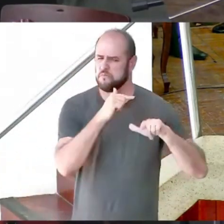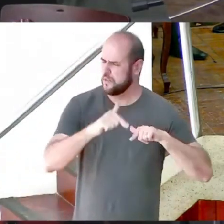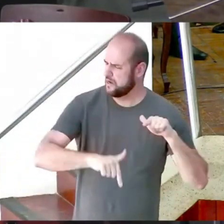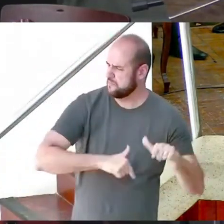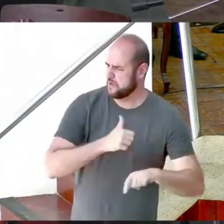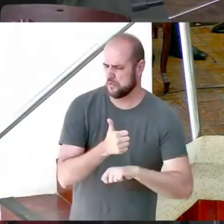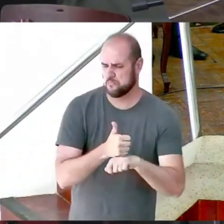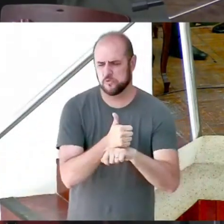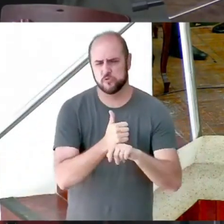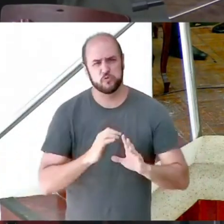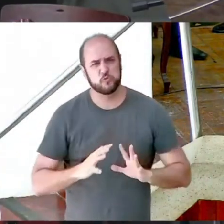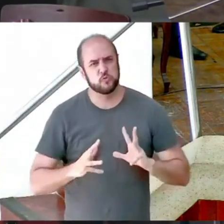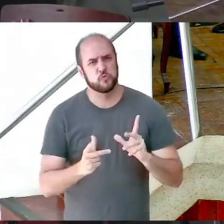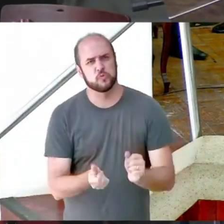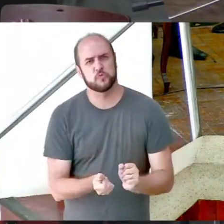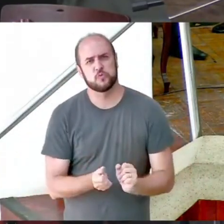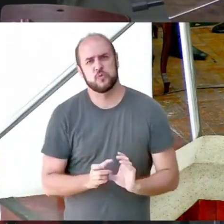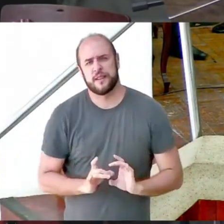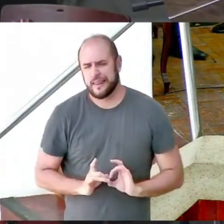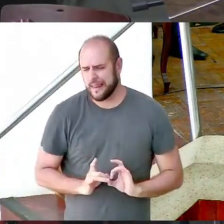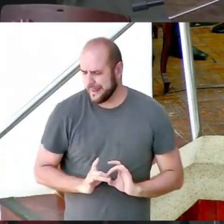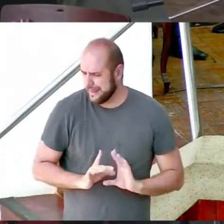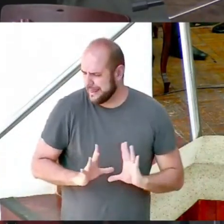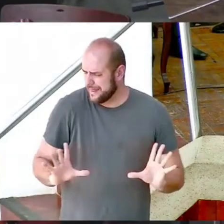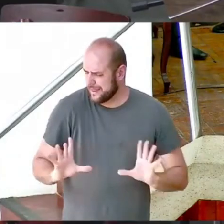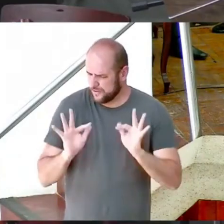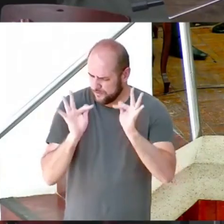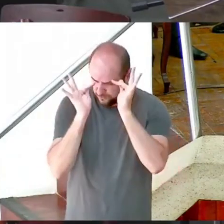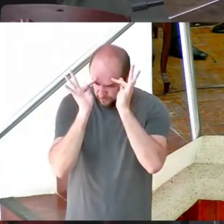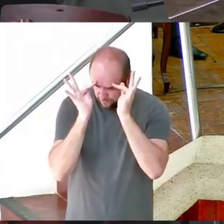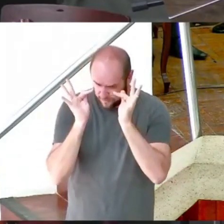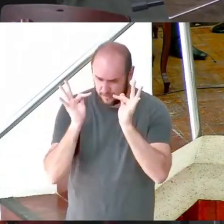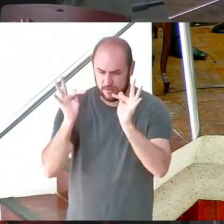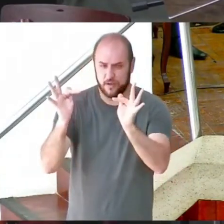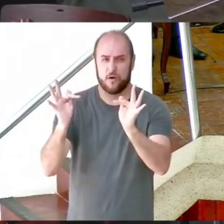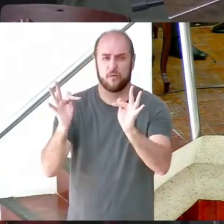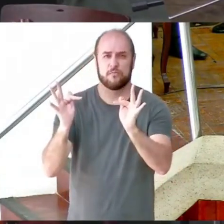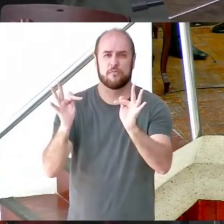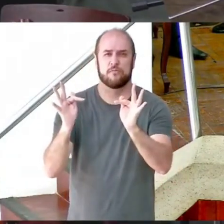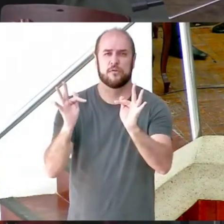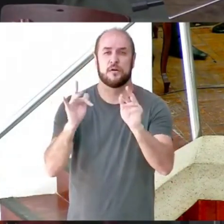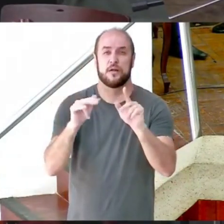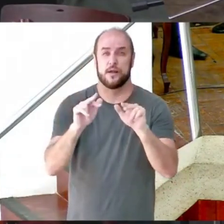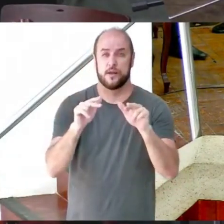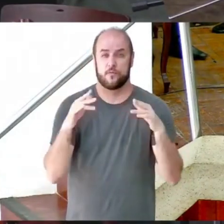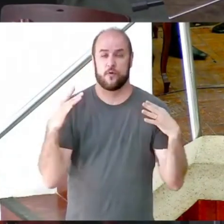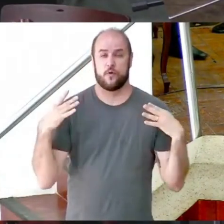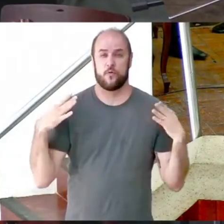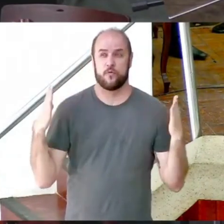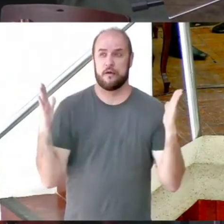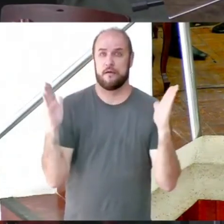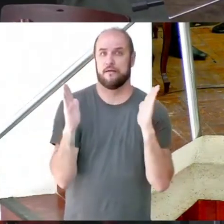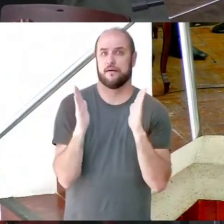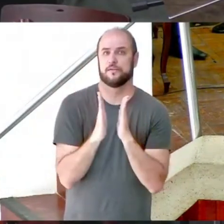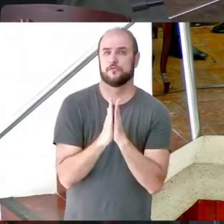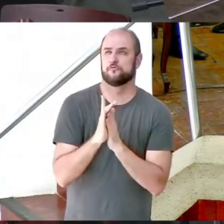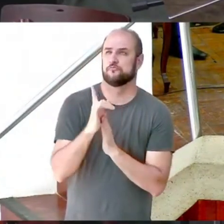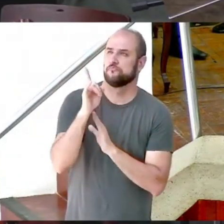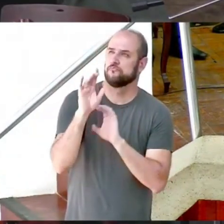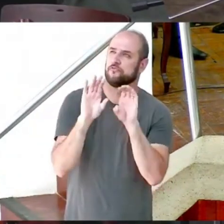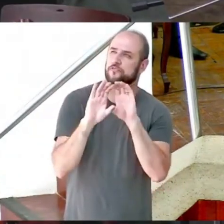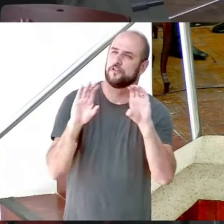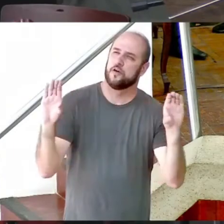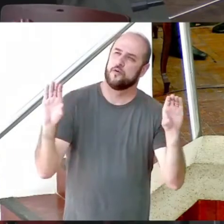vocações, tão espontânea e fielmente como os anjos do céu.